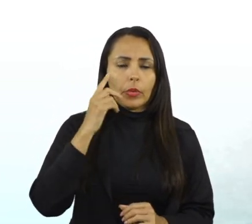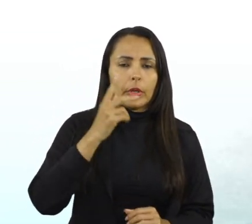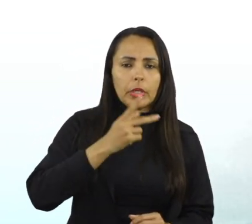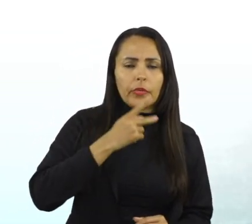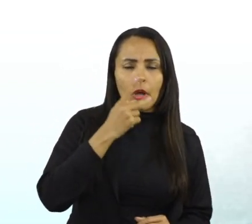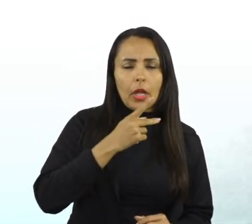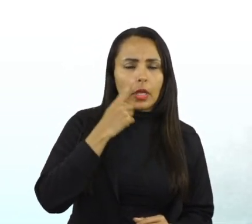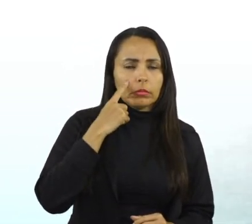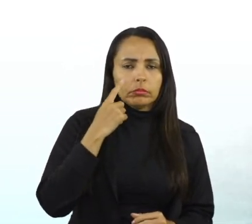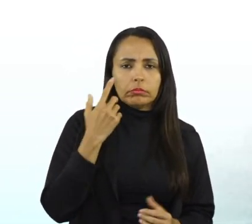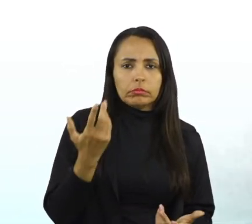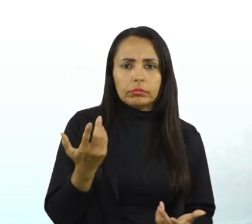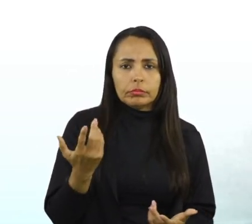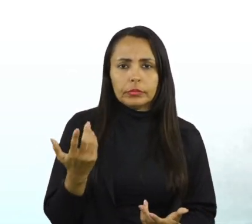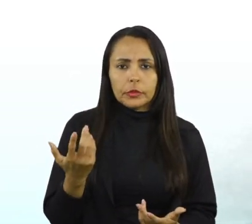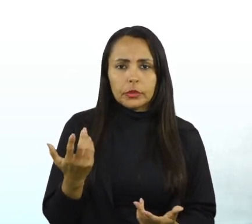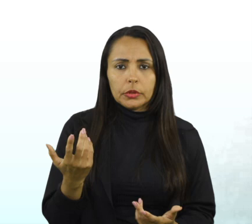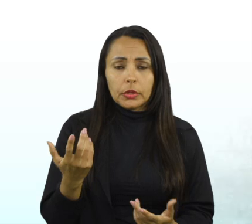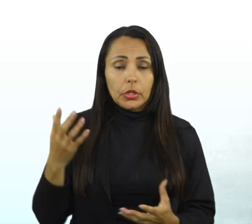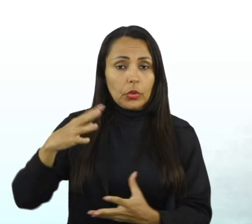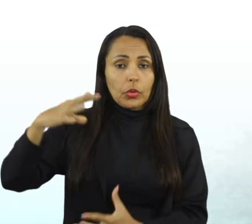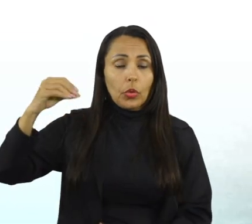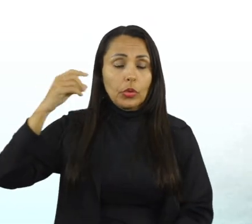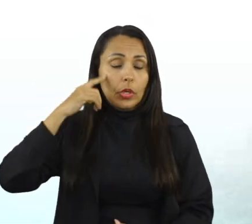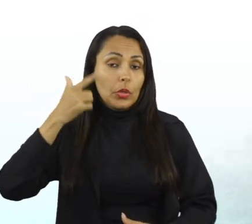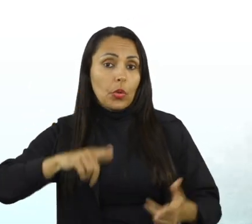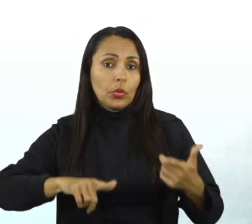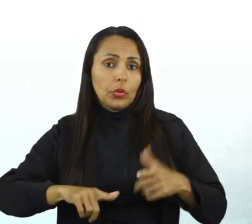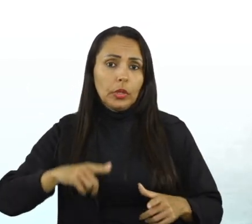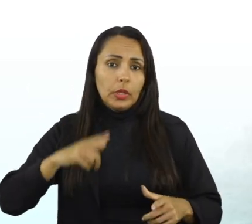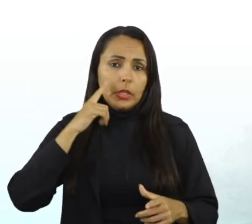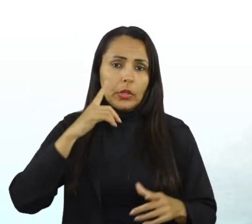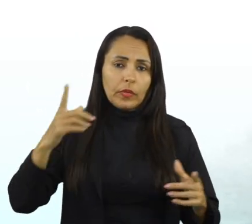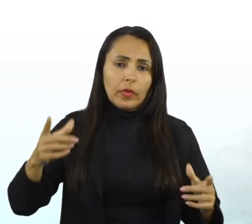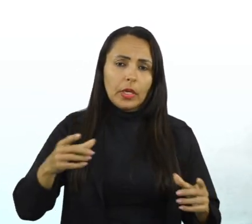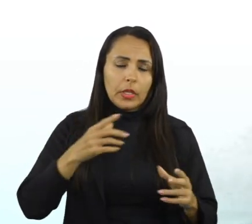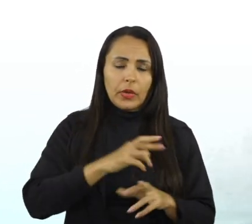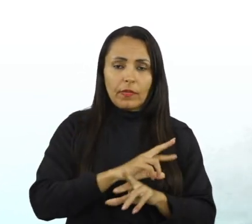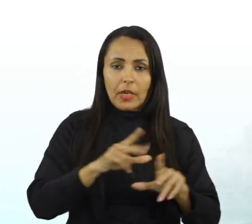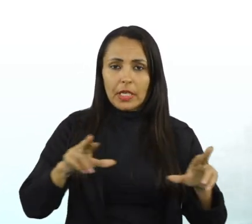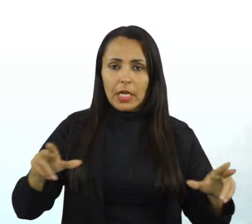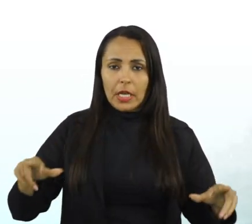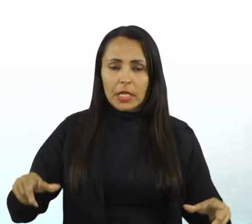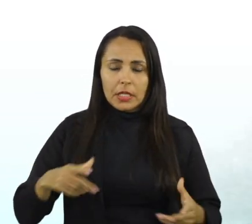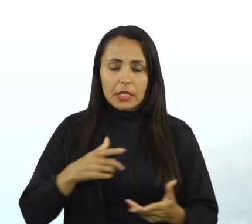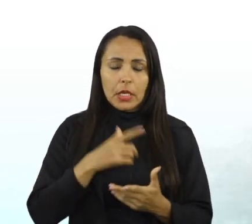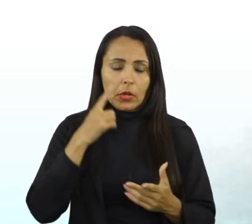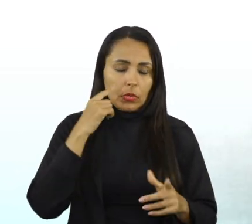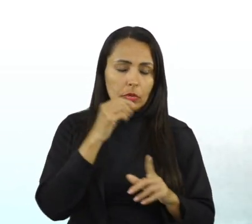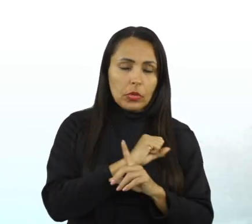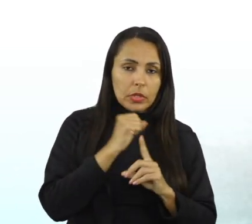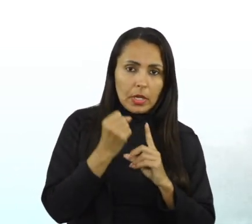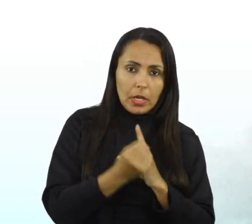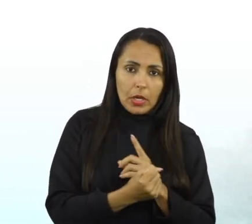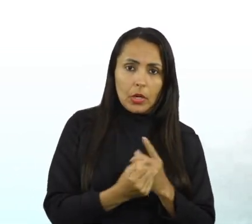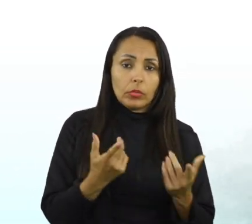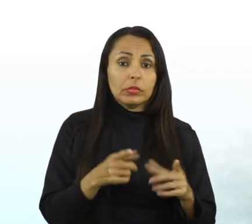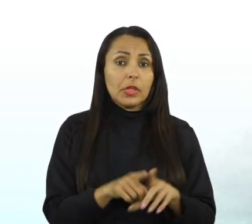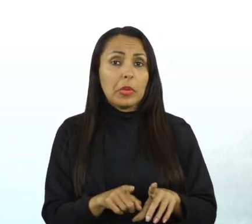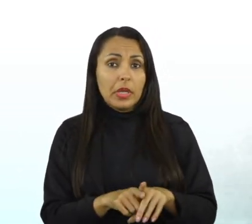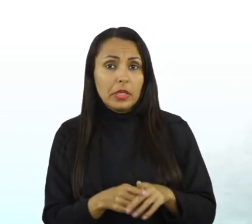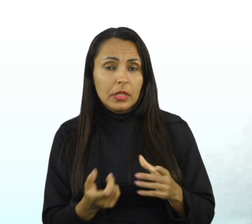forma, os idosos também de outra. Então isso é uma variação social, uma variação diastrática, chamada de diastrática. Outra